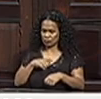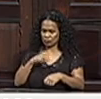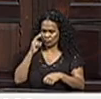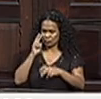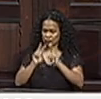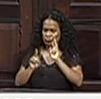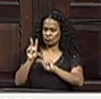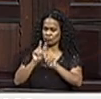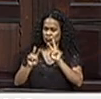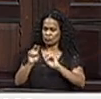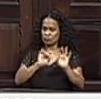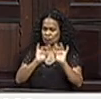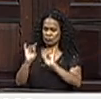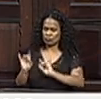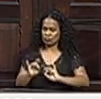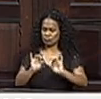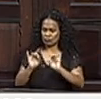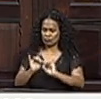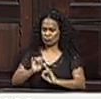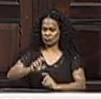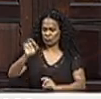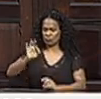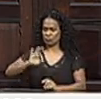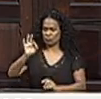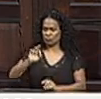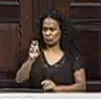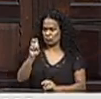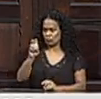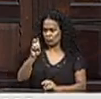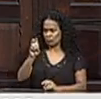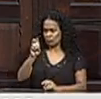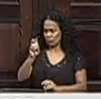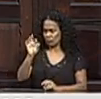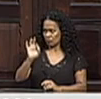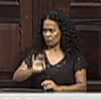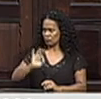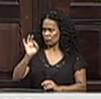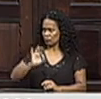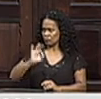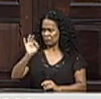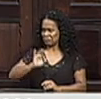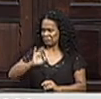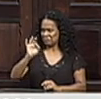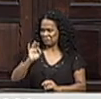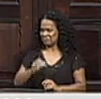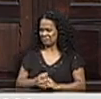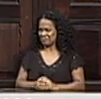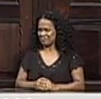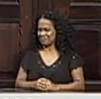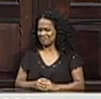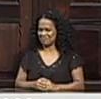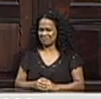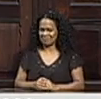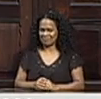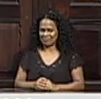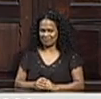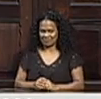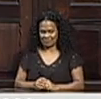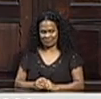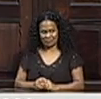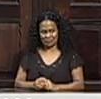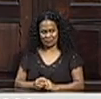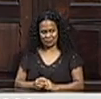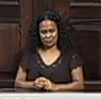o destaque que fixa o reajuste em 5%. Comissão de Trabalho dá o parecer favorável, ressalvando os